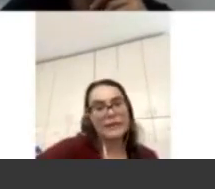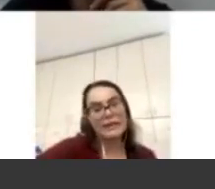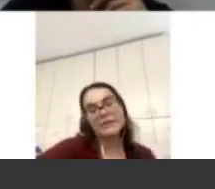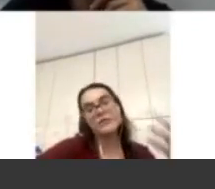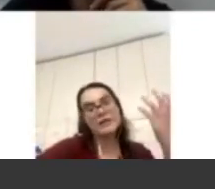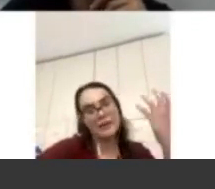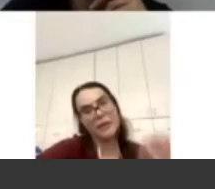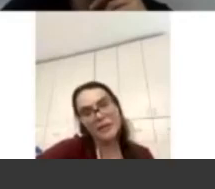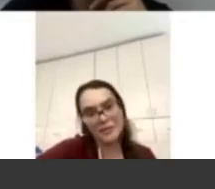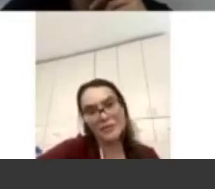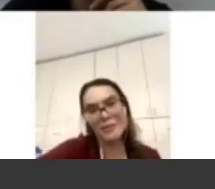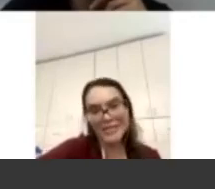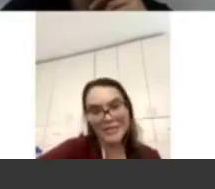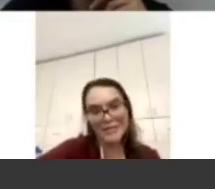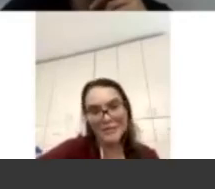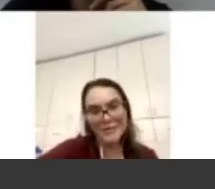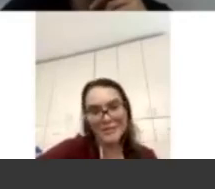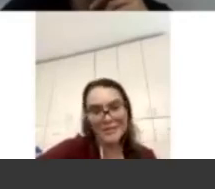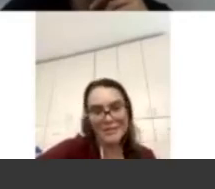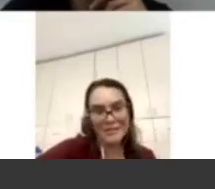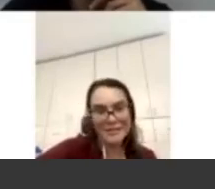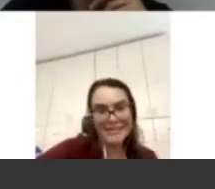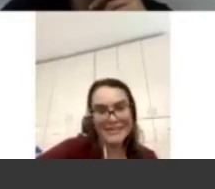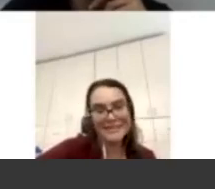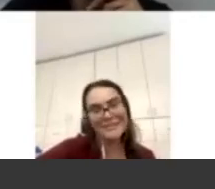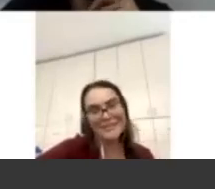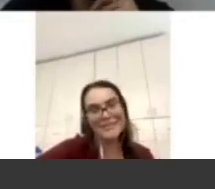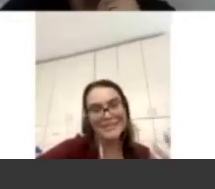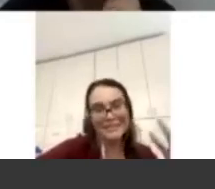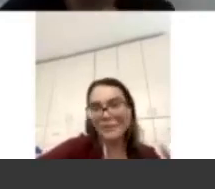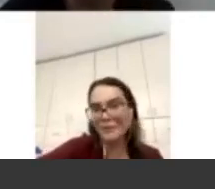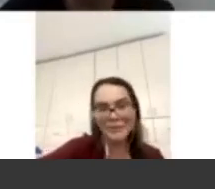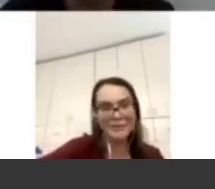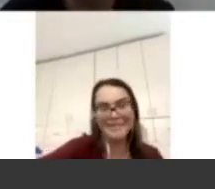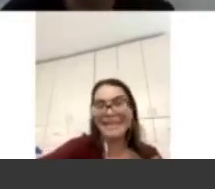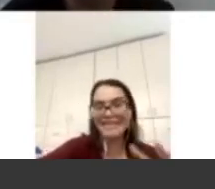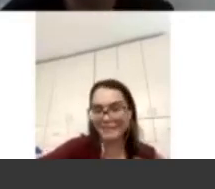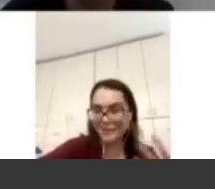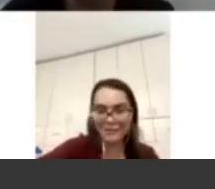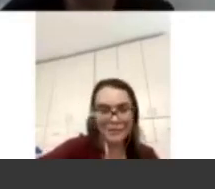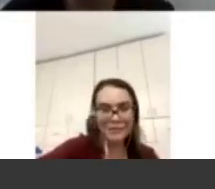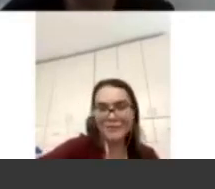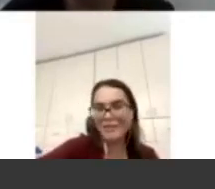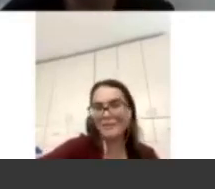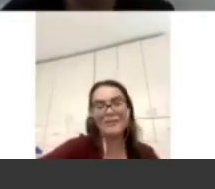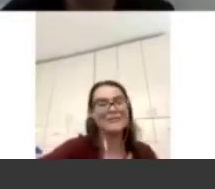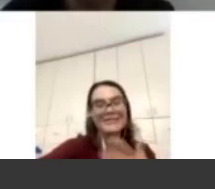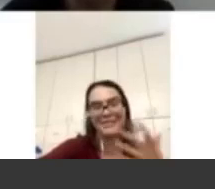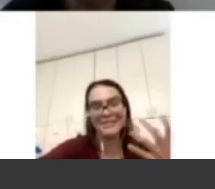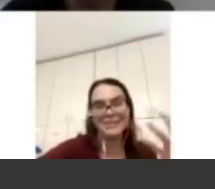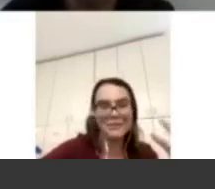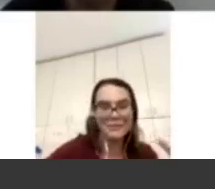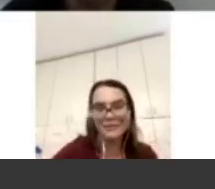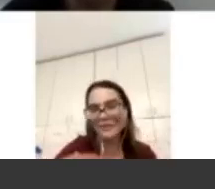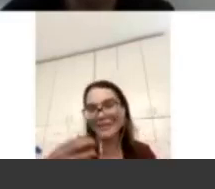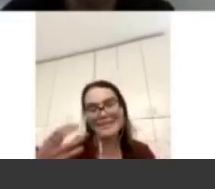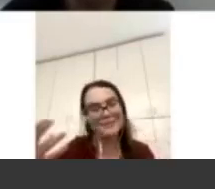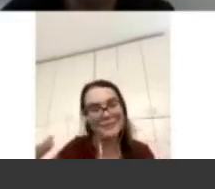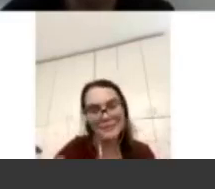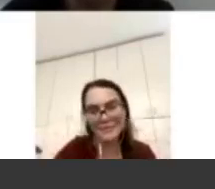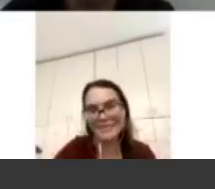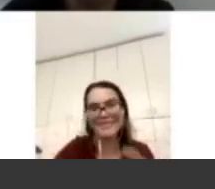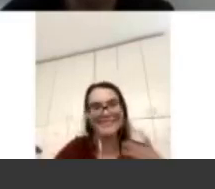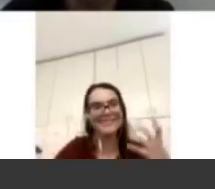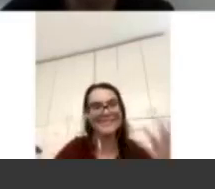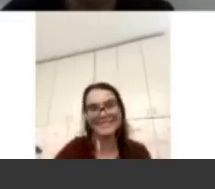Florianópolis. Aqui só a sequência de todas as versões que a gente já fez, né? Então a gente teve ao todo 13 versões do Covid. Toda vez que a gente tinha uma nova alteração